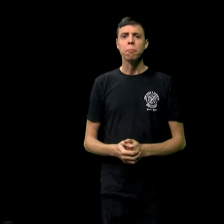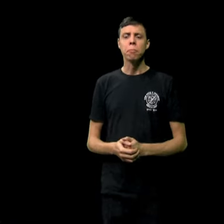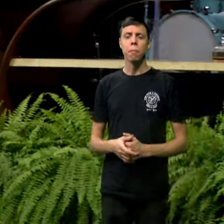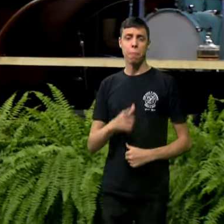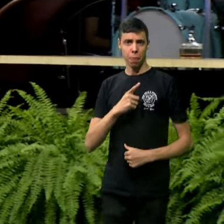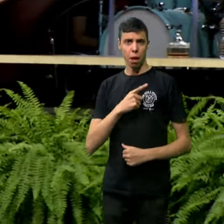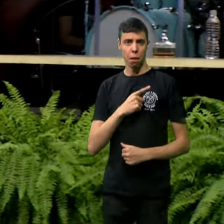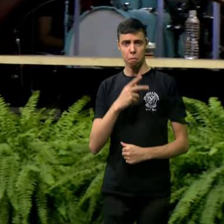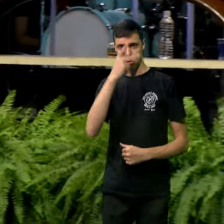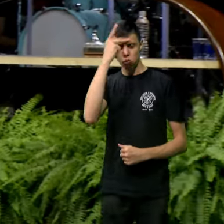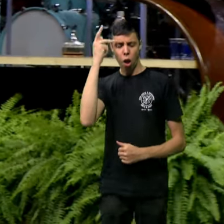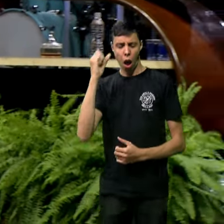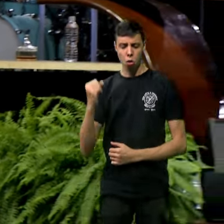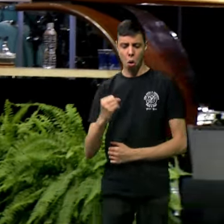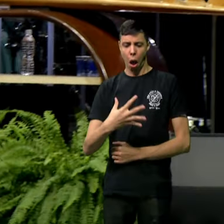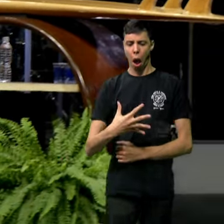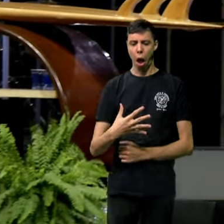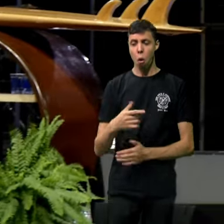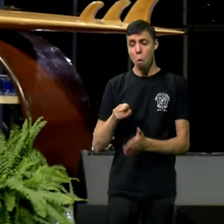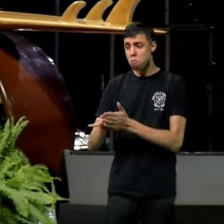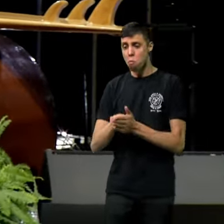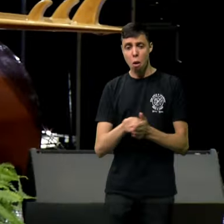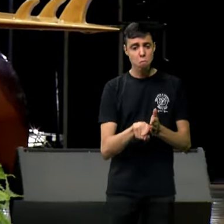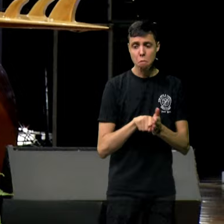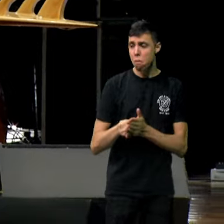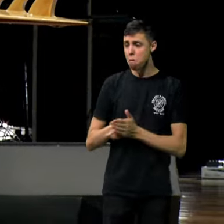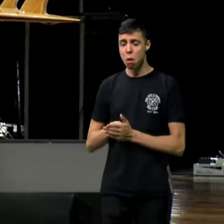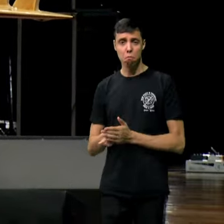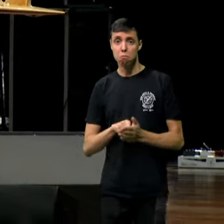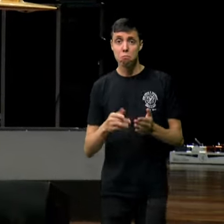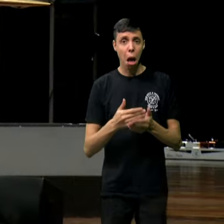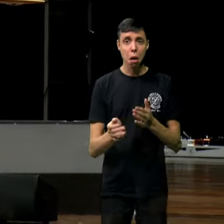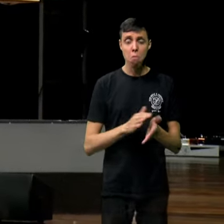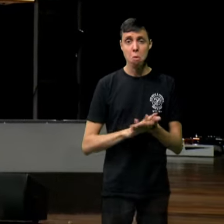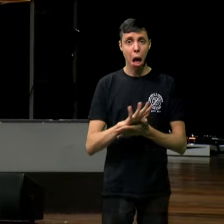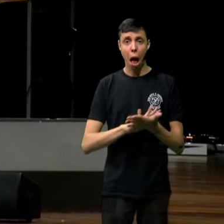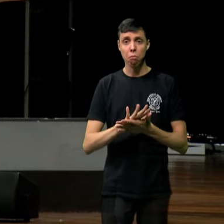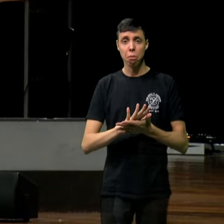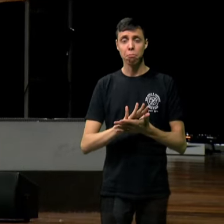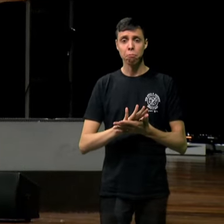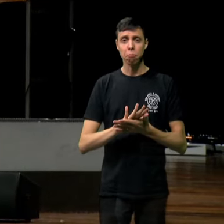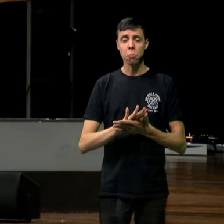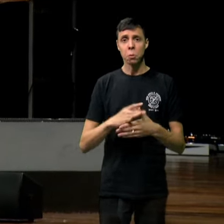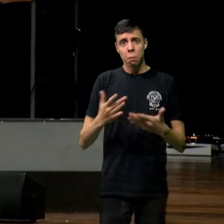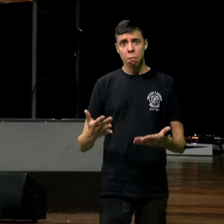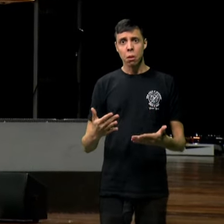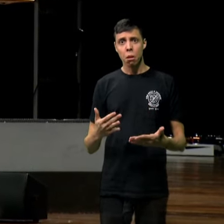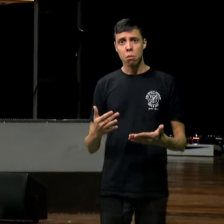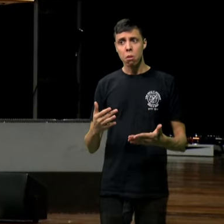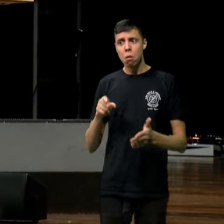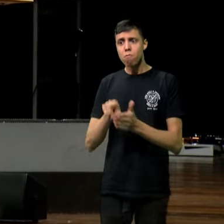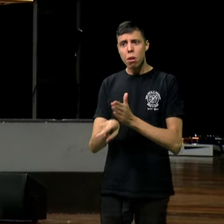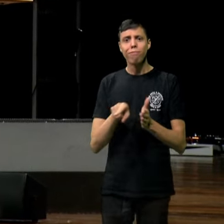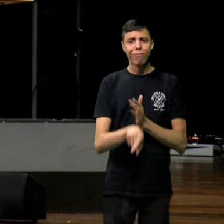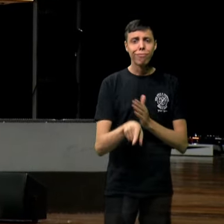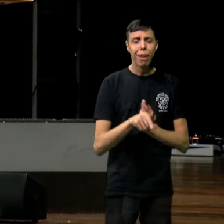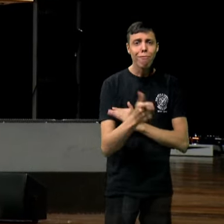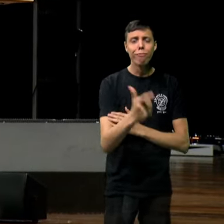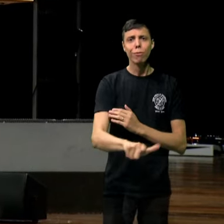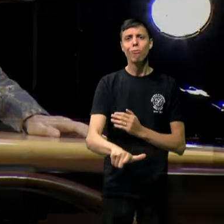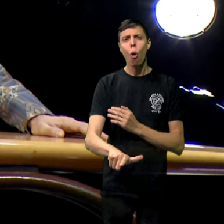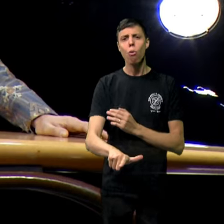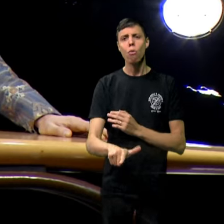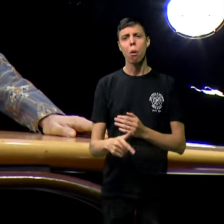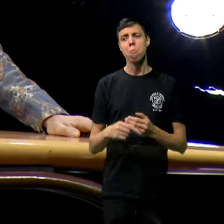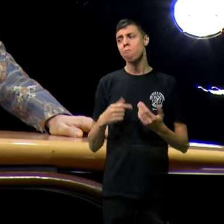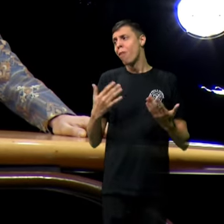gente nova e alguns que não pesquisam ou não olham nada. Então, eu vou ter que dizer algumas coisas que para alguns talvez seja repetitiva, mas para outros